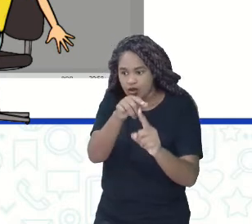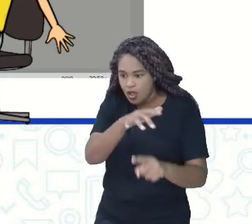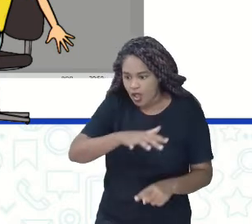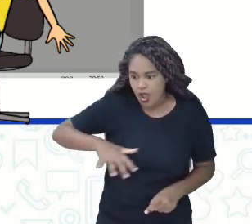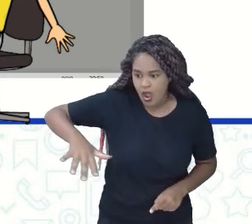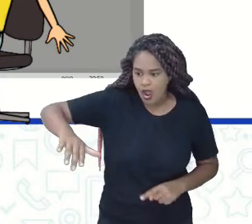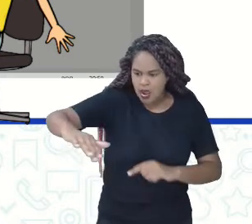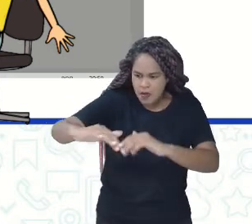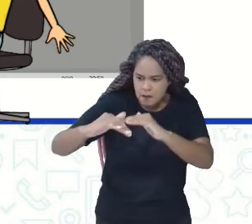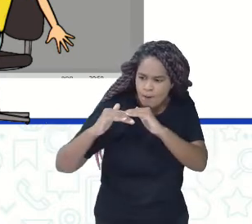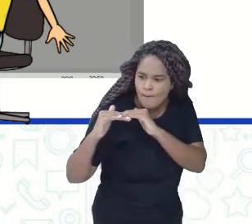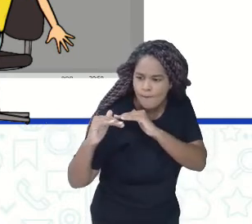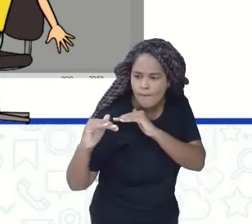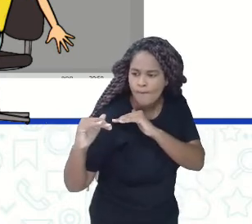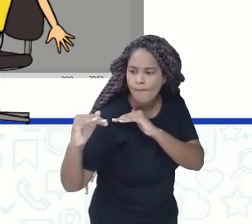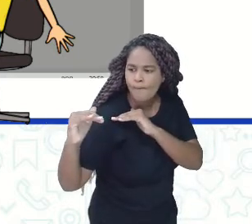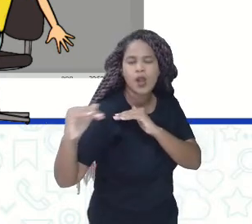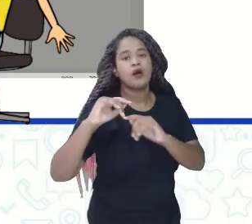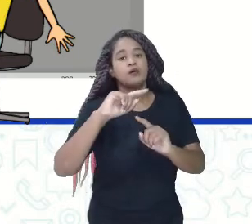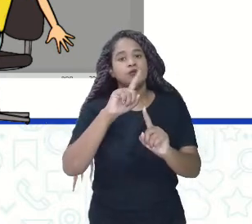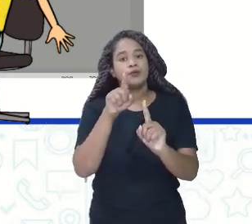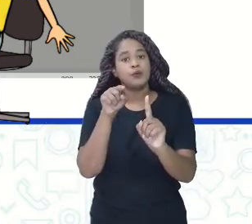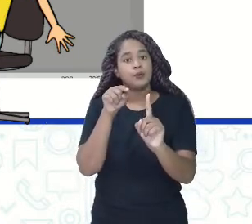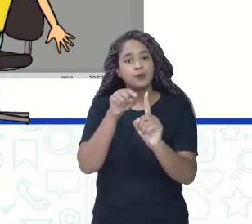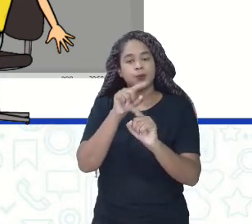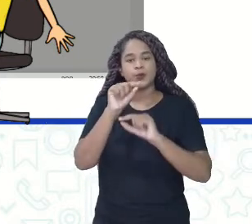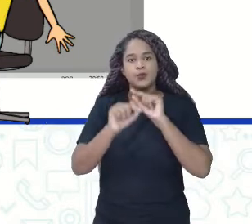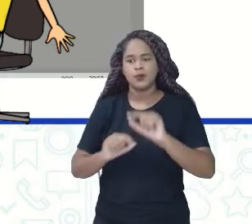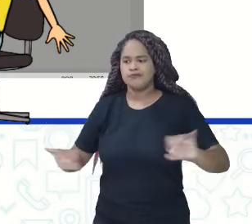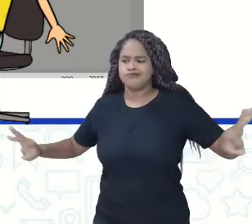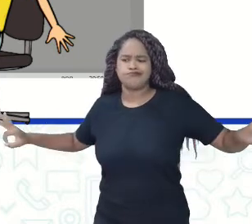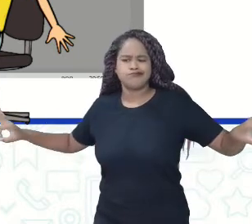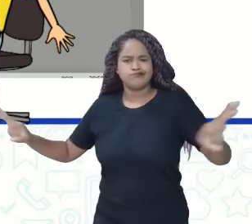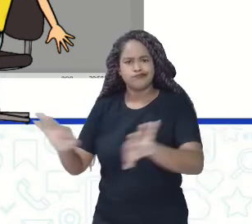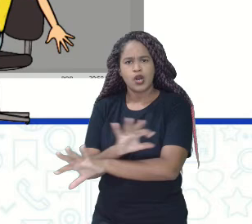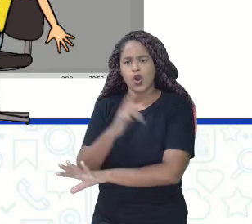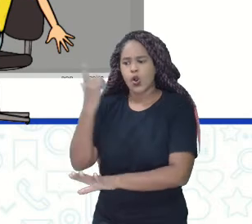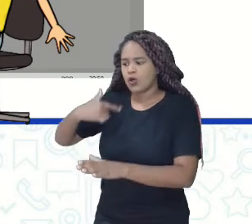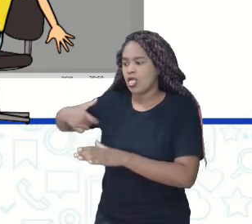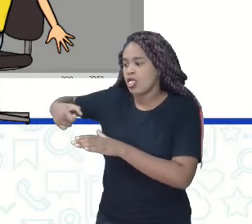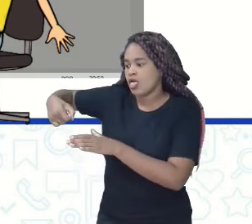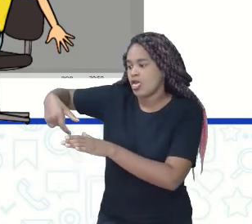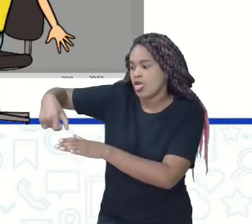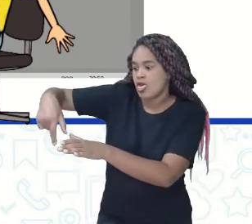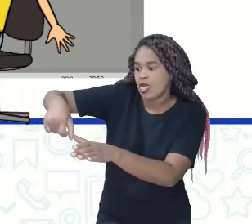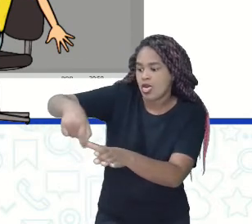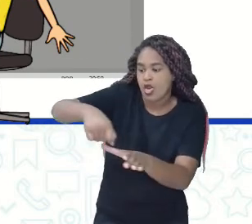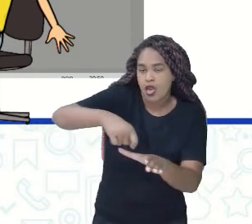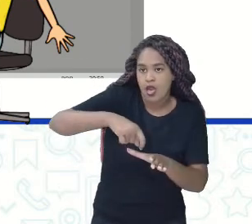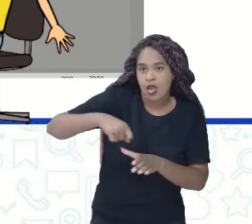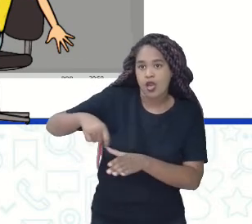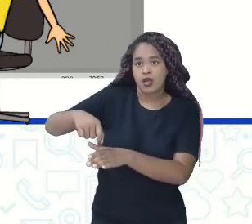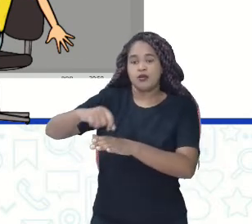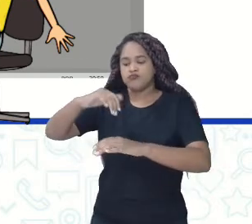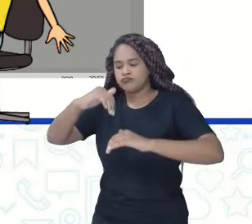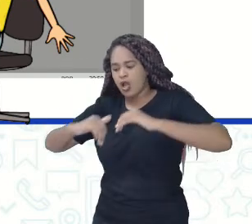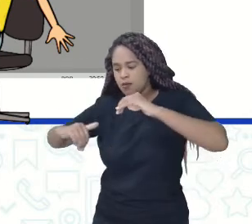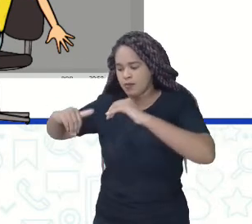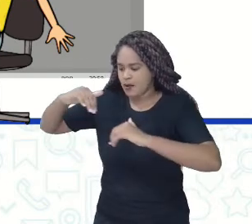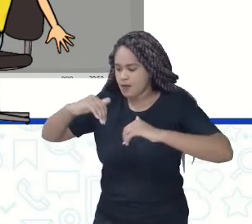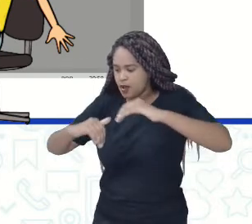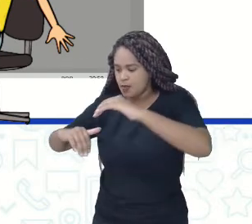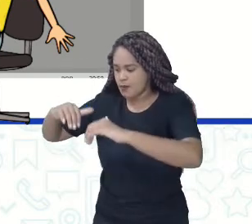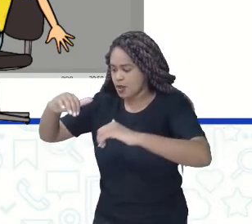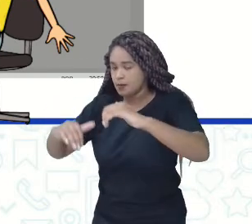campo da minha fazenda, para que ela fique, né, para que ele fique pronto para a plantação. Mova a pilha de terra e utilize o